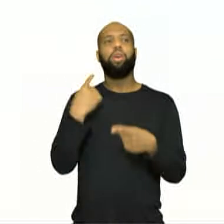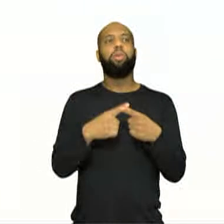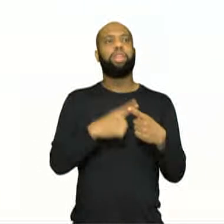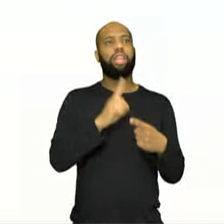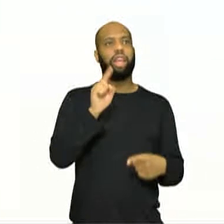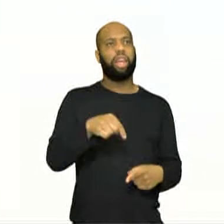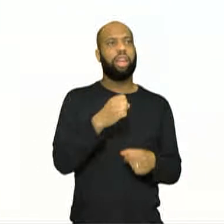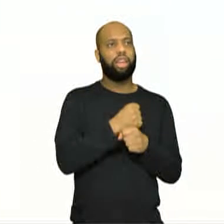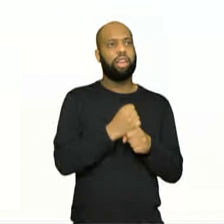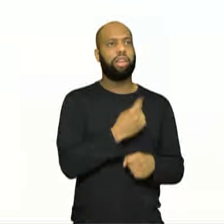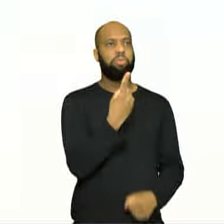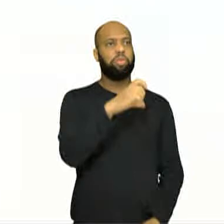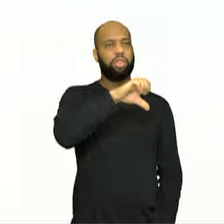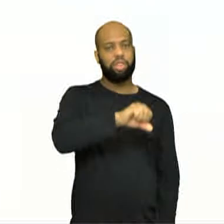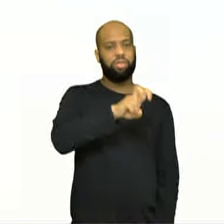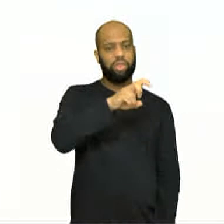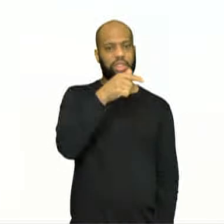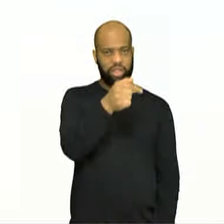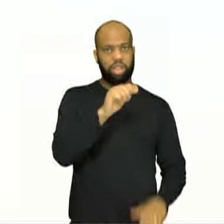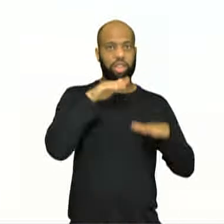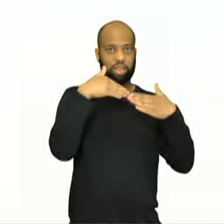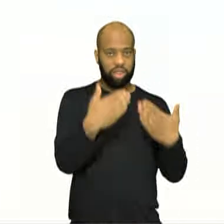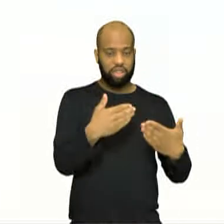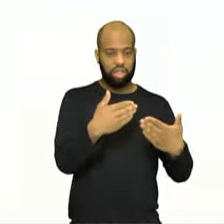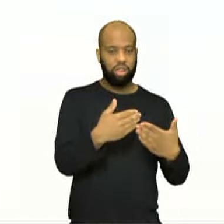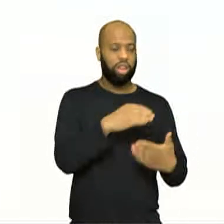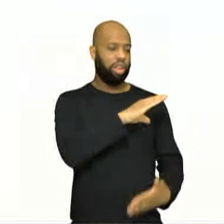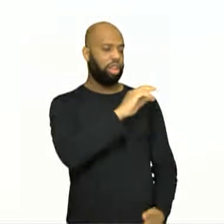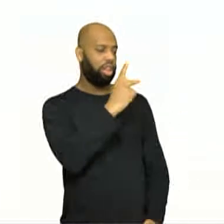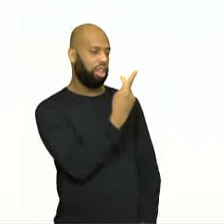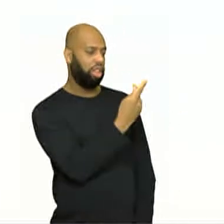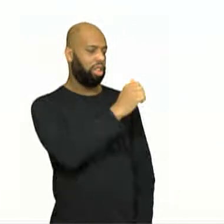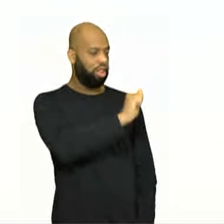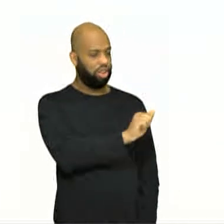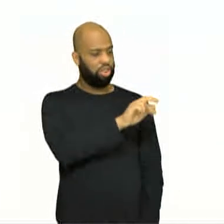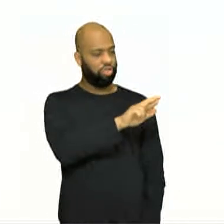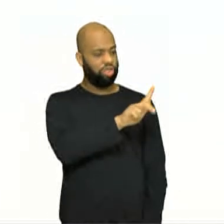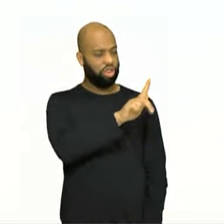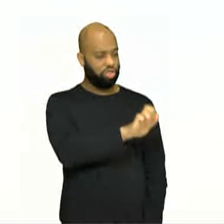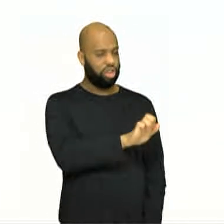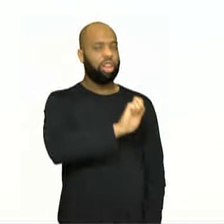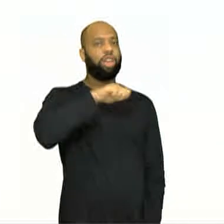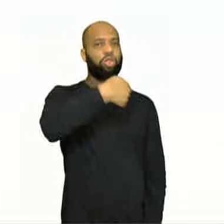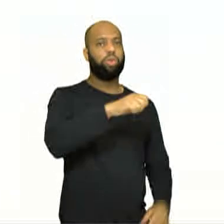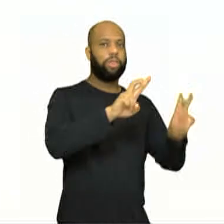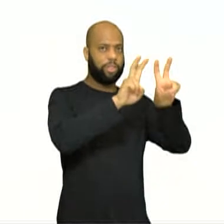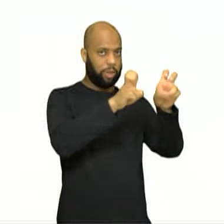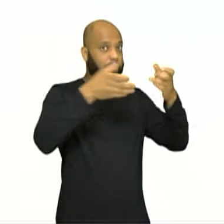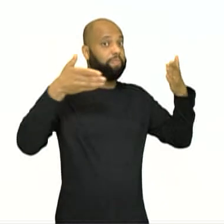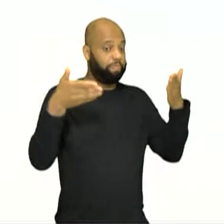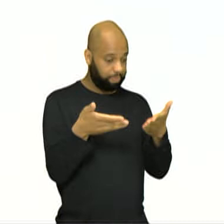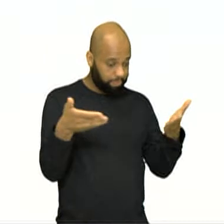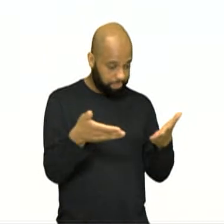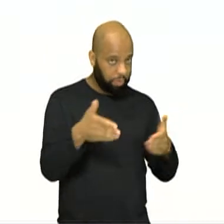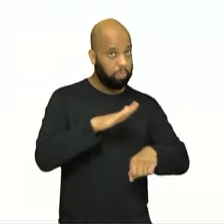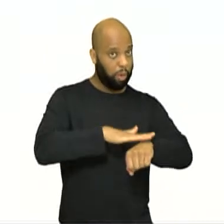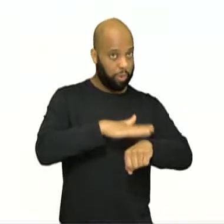de 1957. A charge é sobre assuntos atuais.